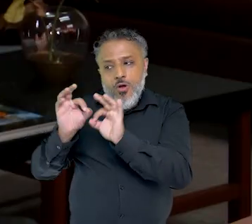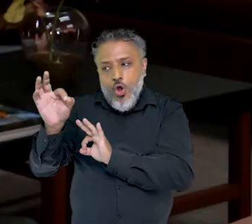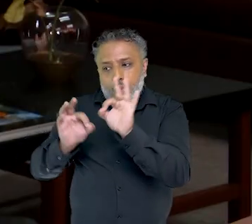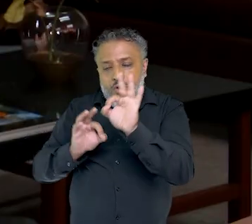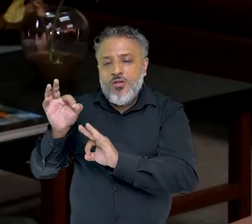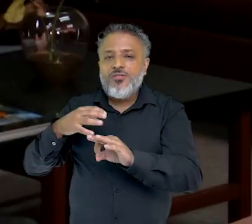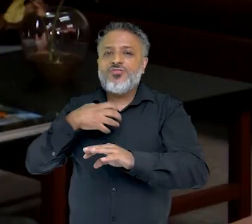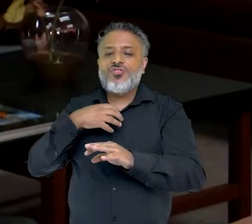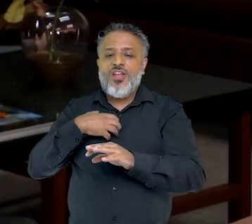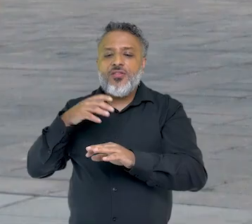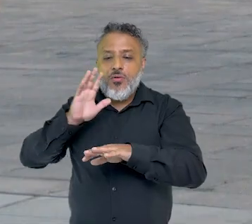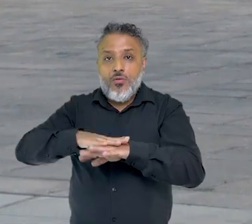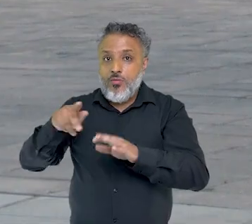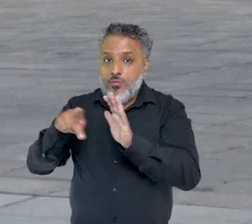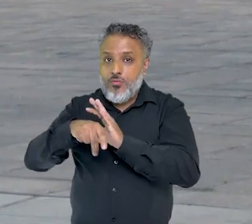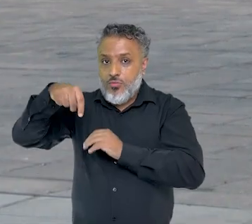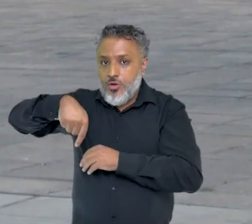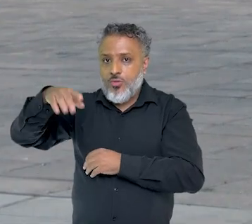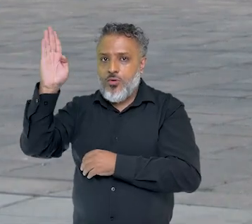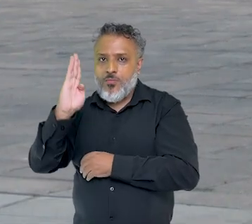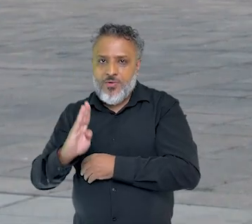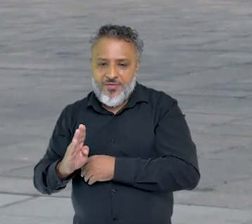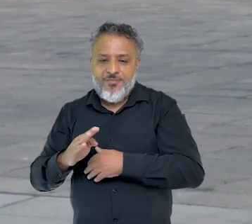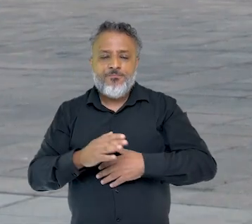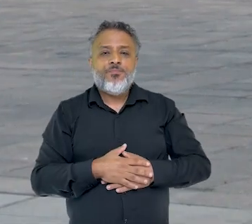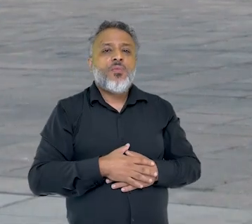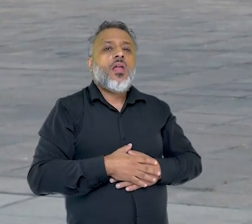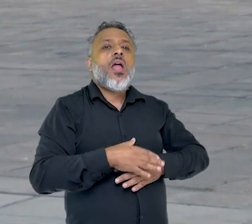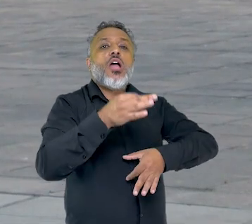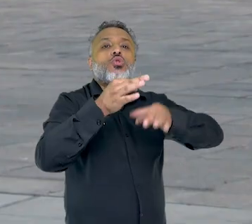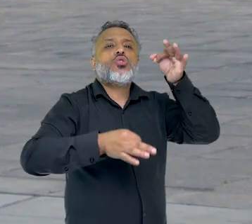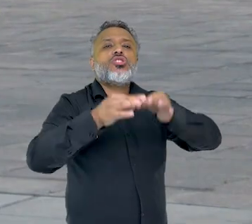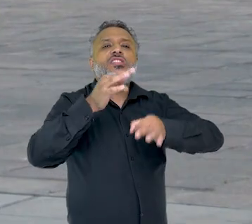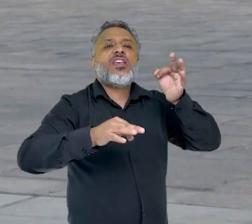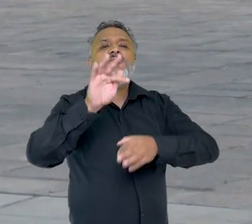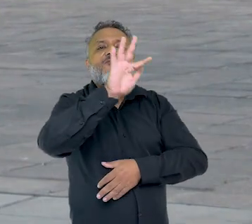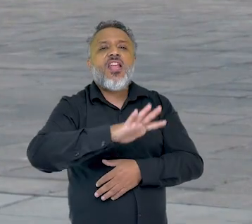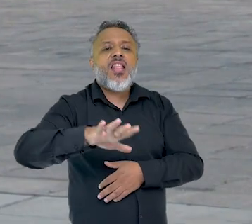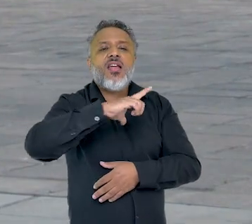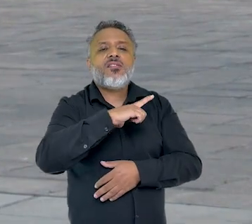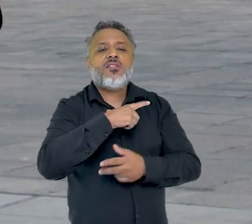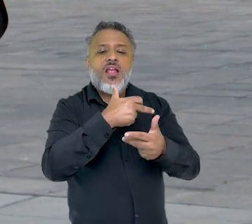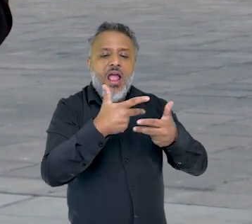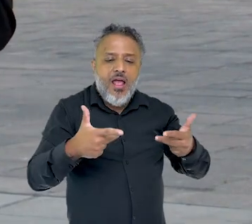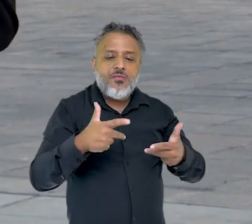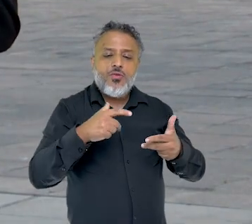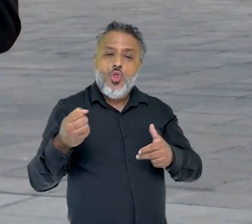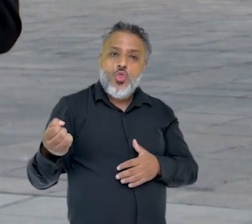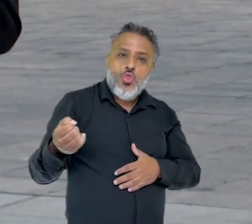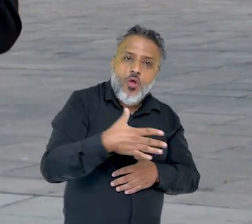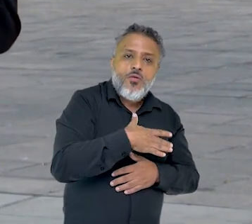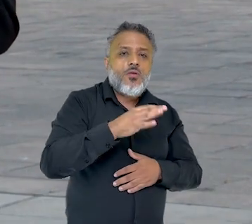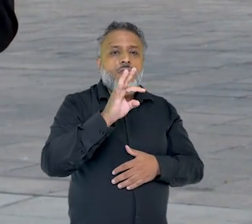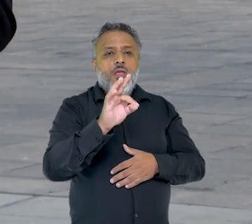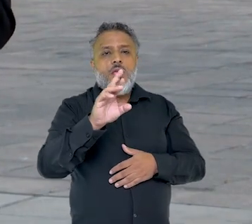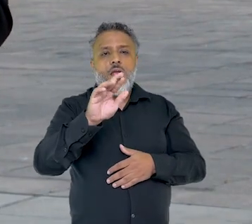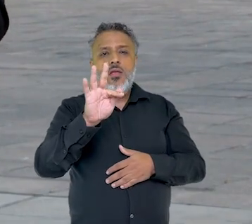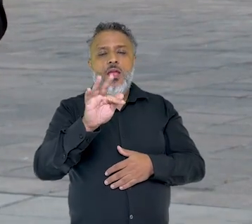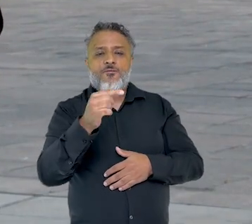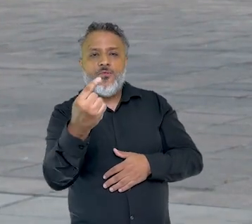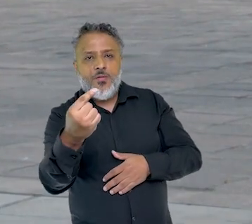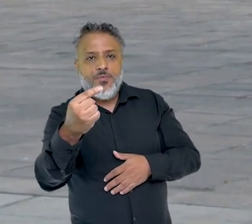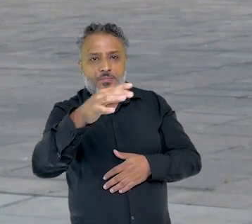situação no território brasileiro. A Justiça Federal tem atuado em casos dessa natureza. Recentemente, o TRF da Primeira